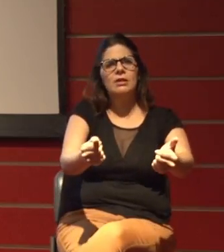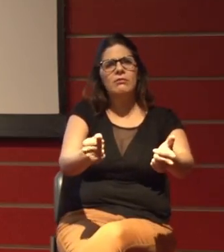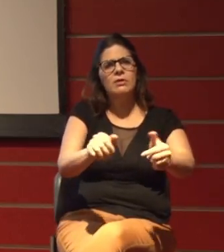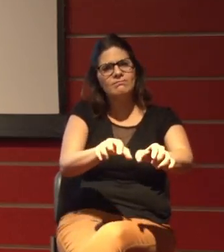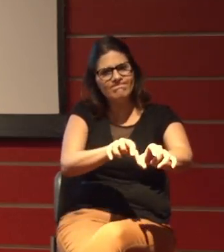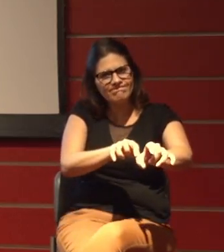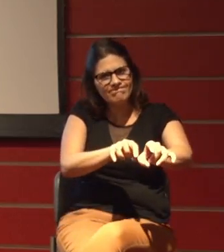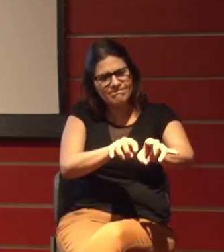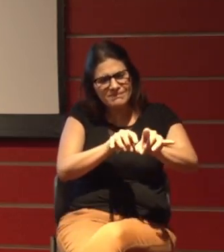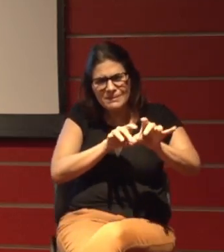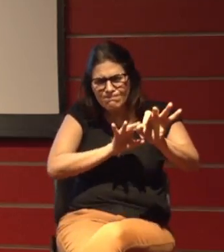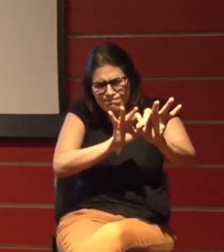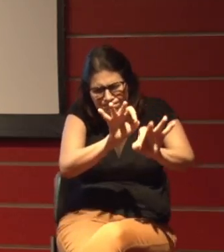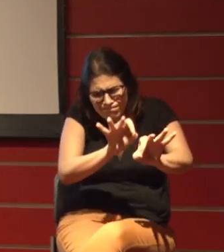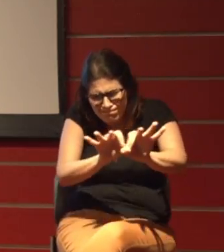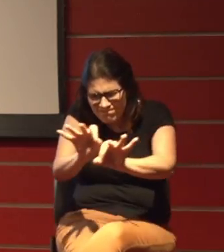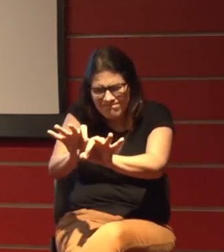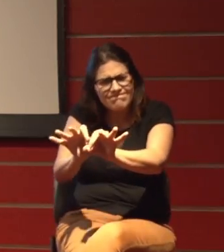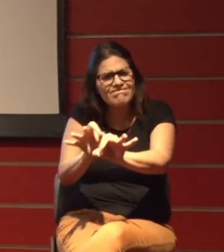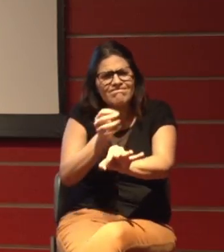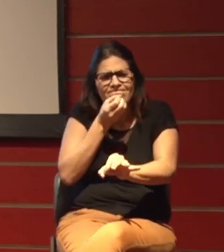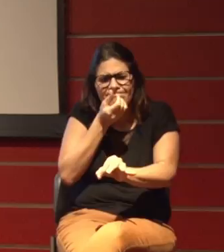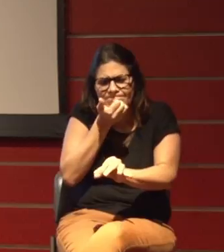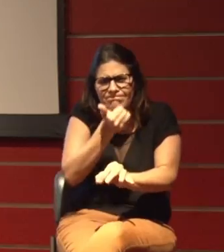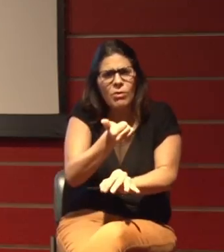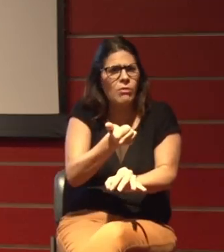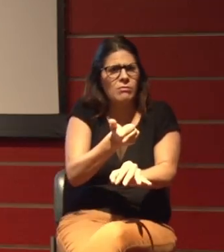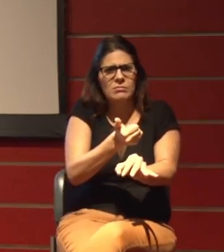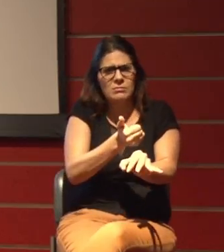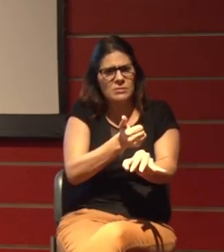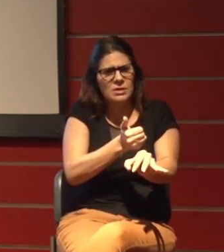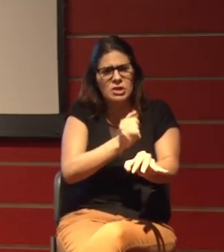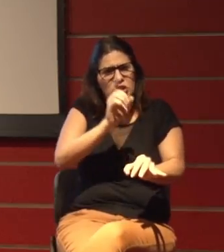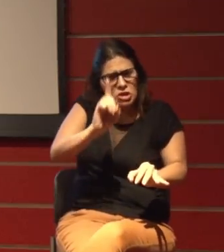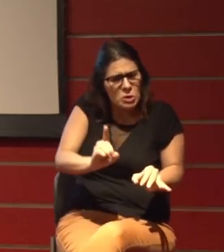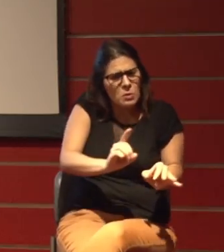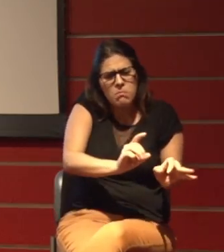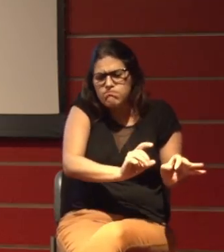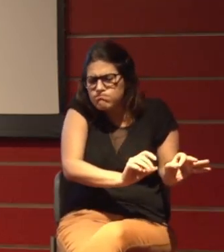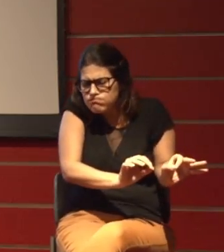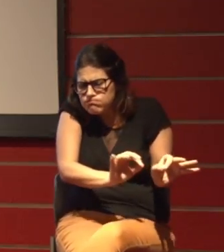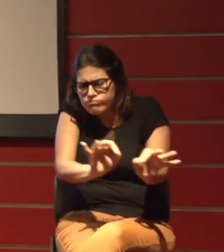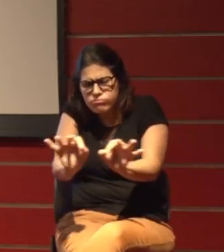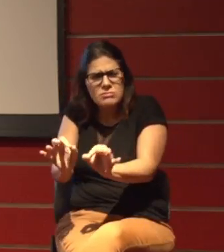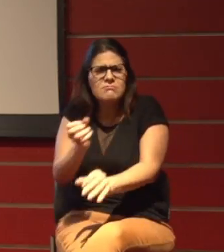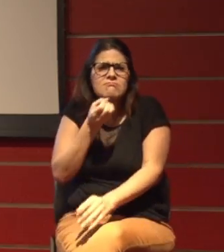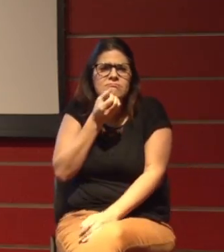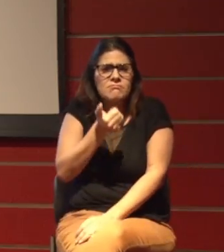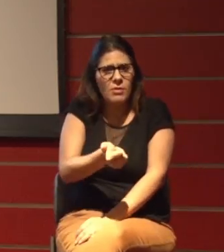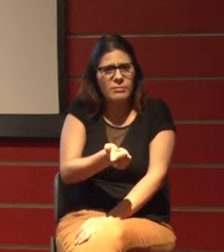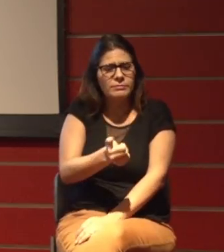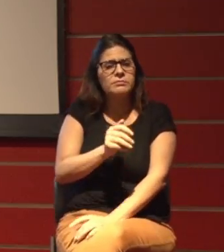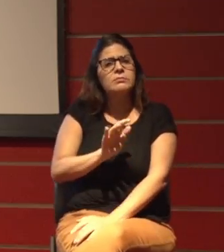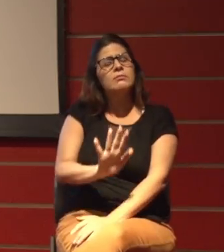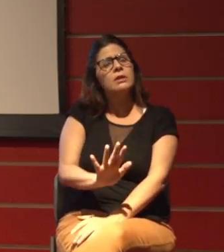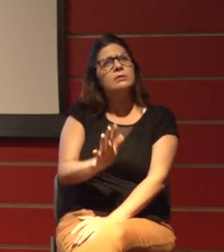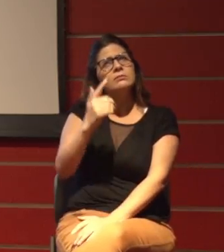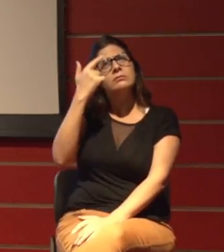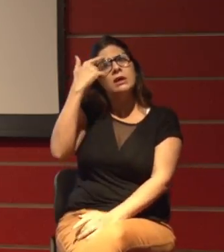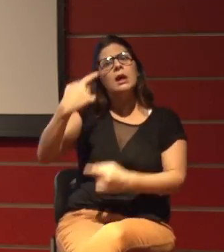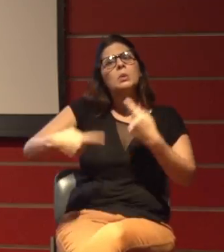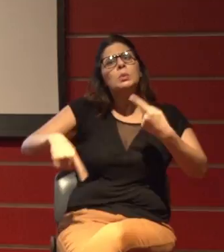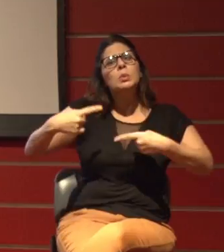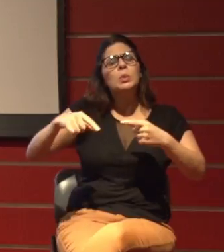Tecnicamente muito bem executado bem dirigido e E o que e o que deveria estar se discutindo na verdade